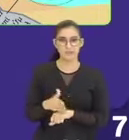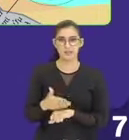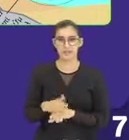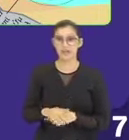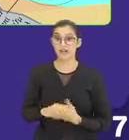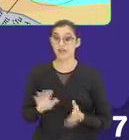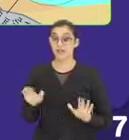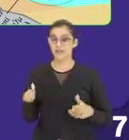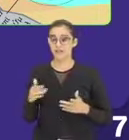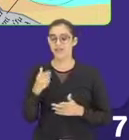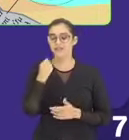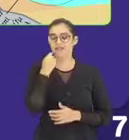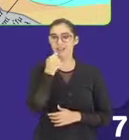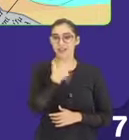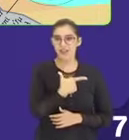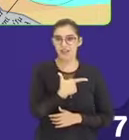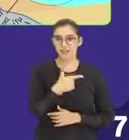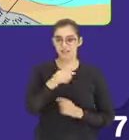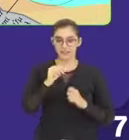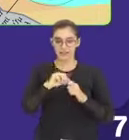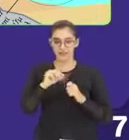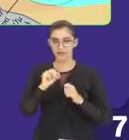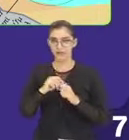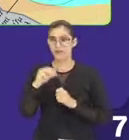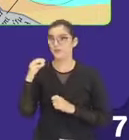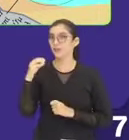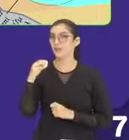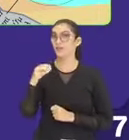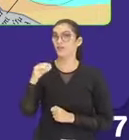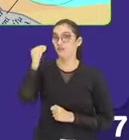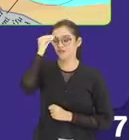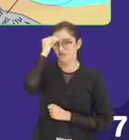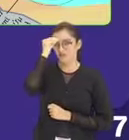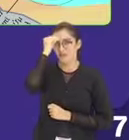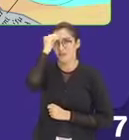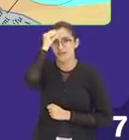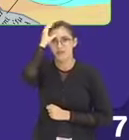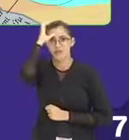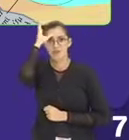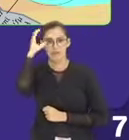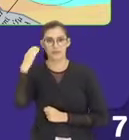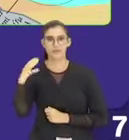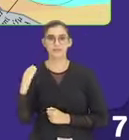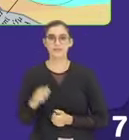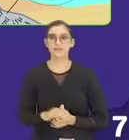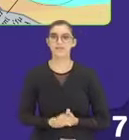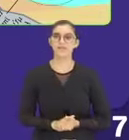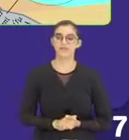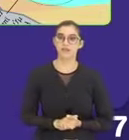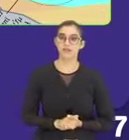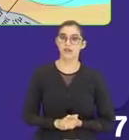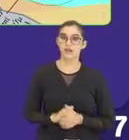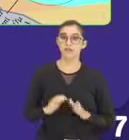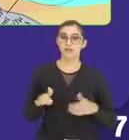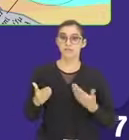conhecimento científico. Vamos ler a cartela, né? A ciência antiga, também chamada de ciência grega, e quando for